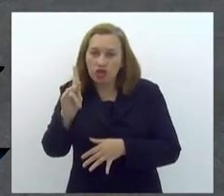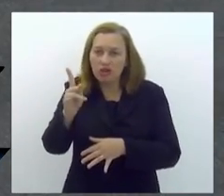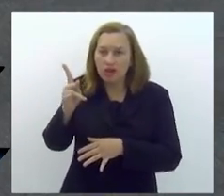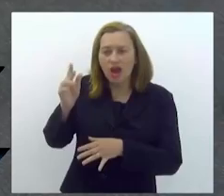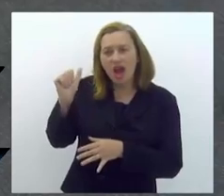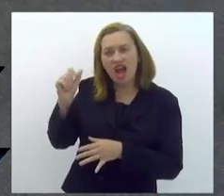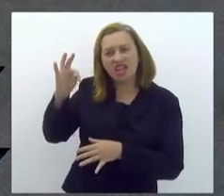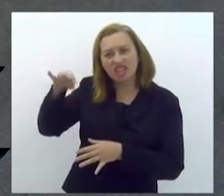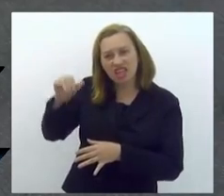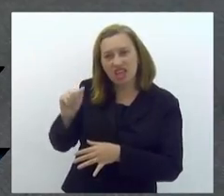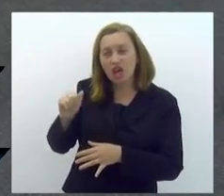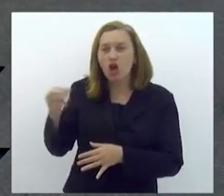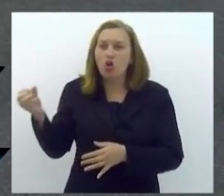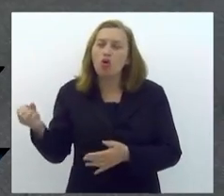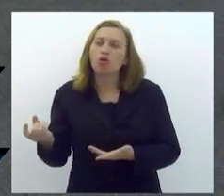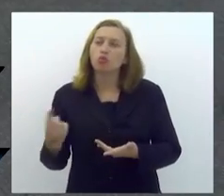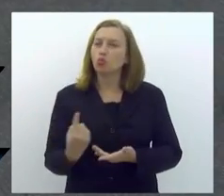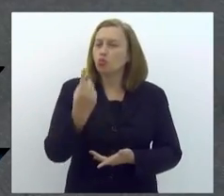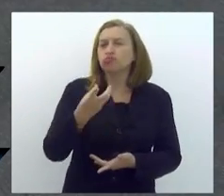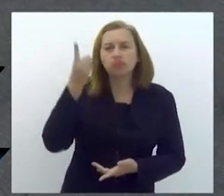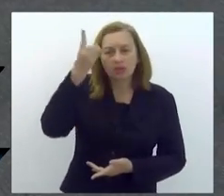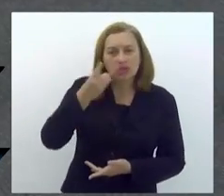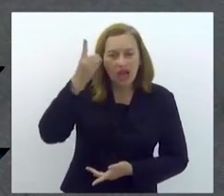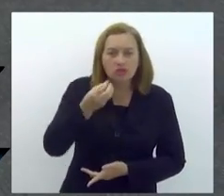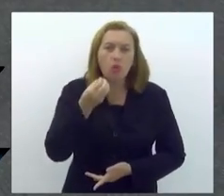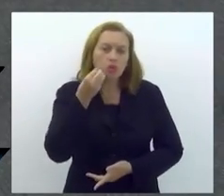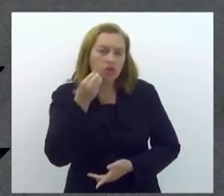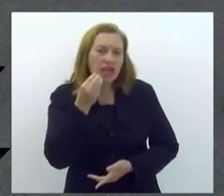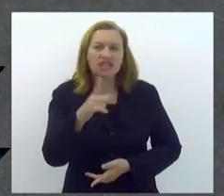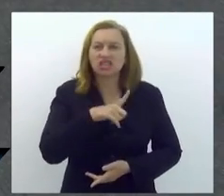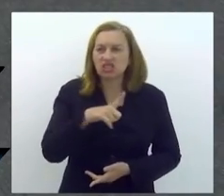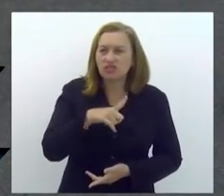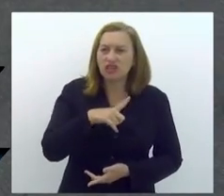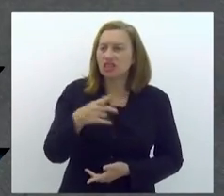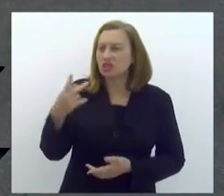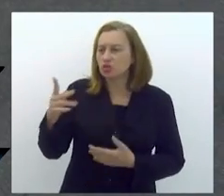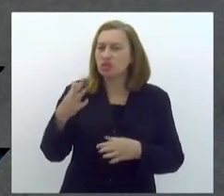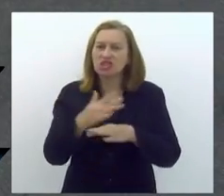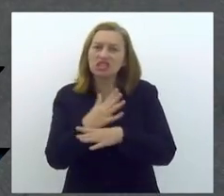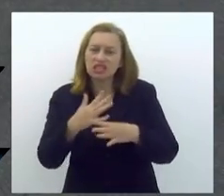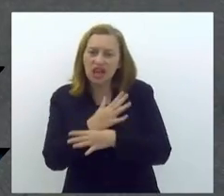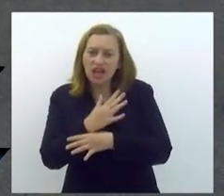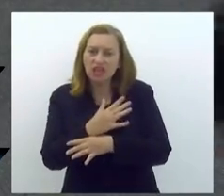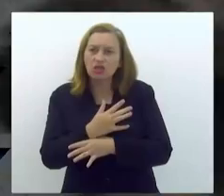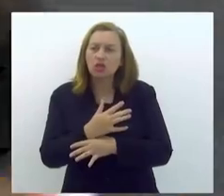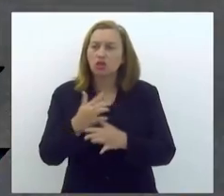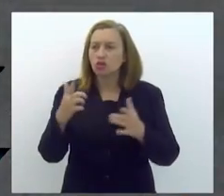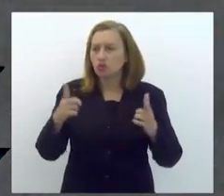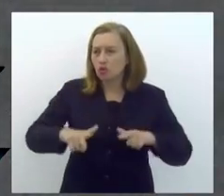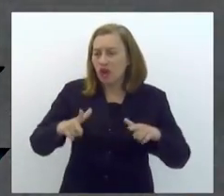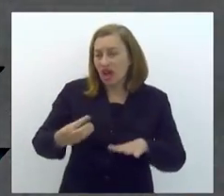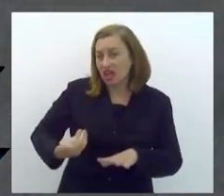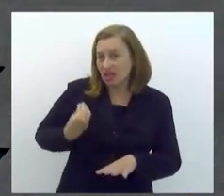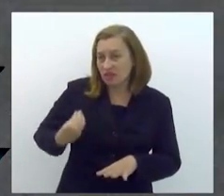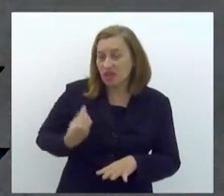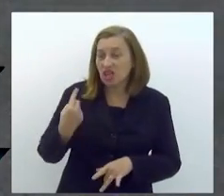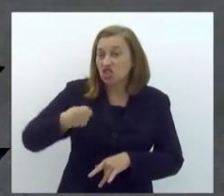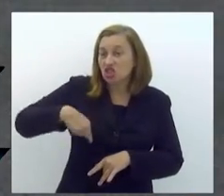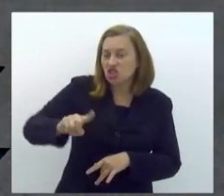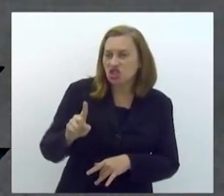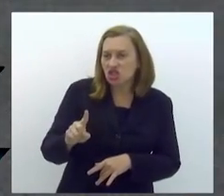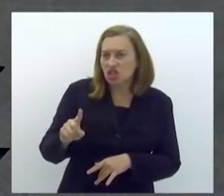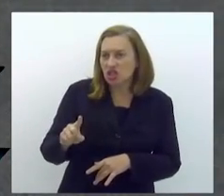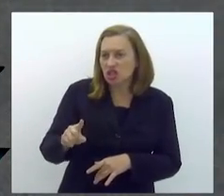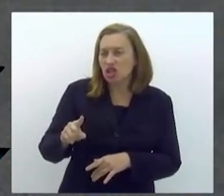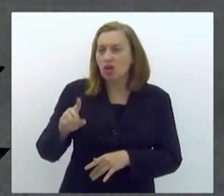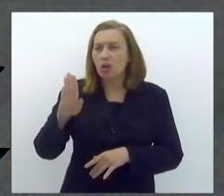se um deputado e uma deputada tiver oportunidade na sua cidade no seu lugar de origem de um baile funk das